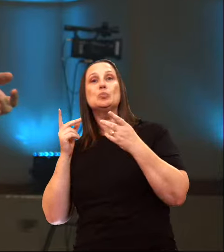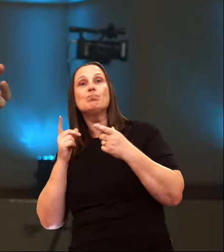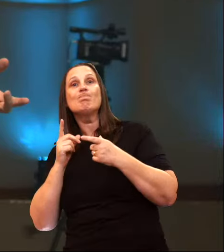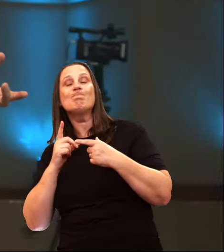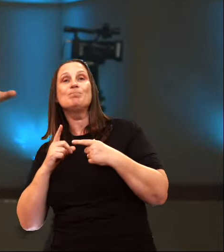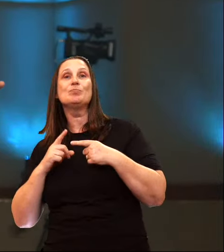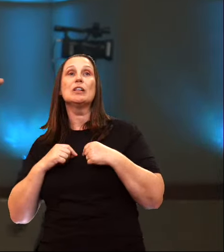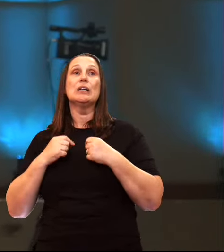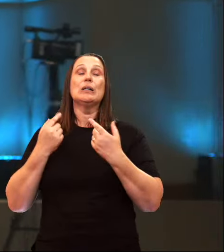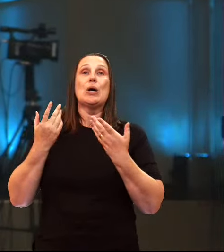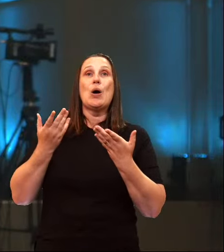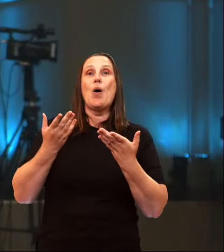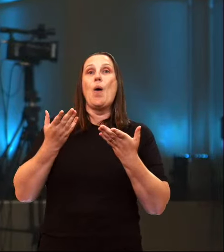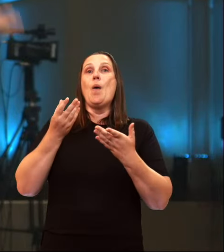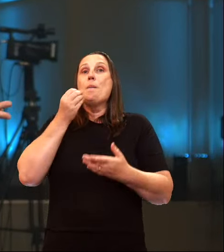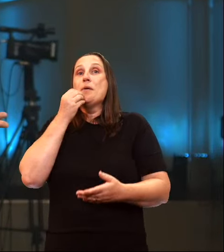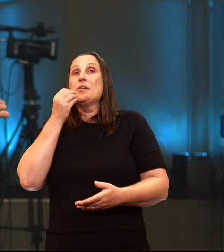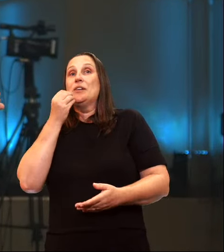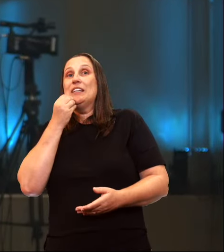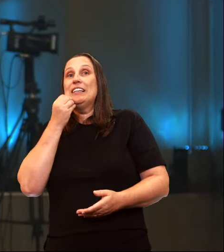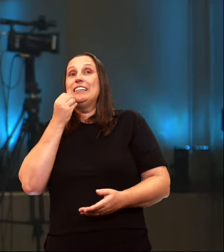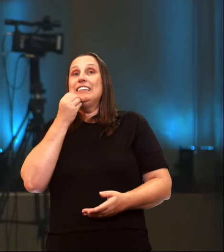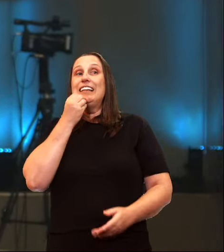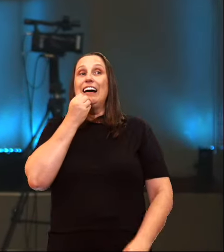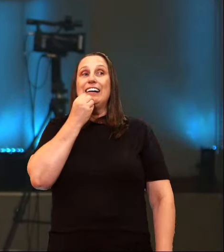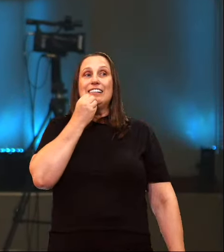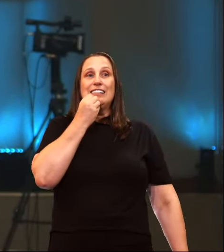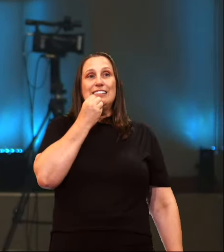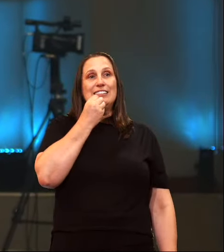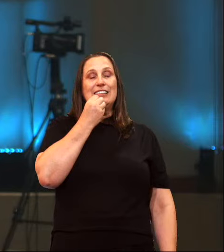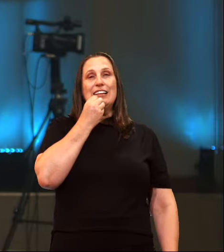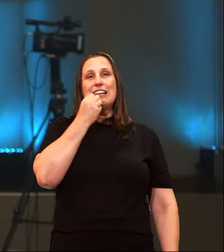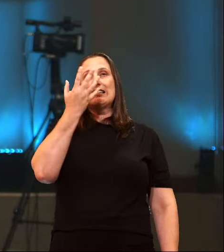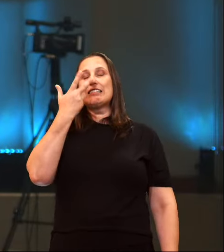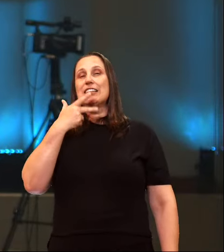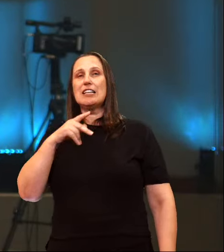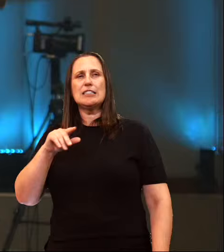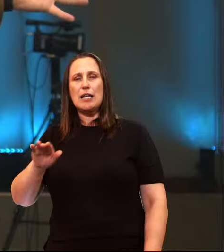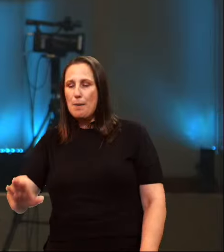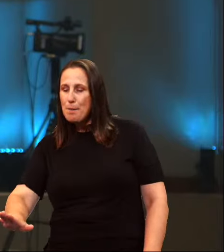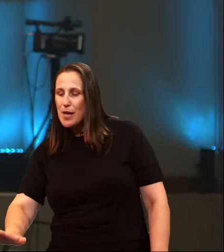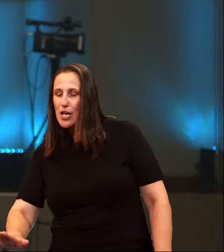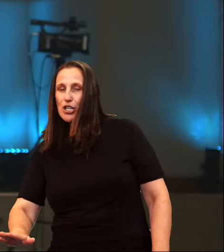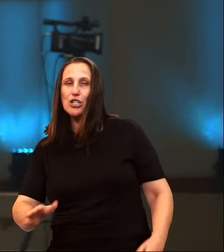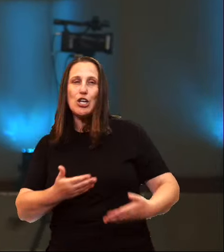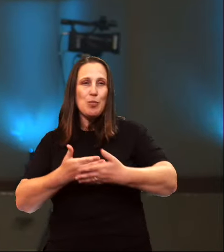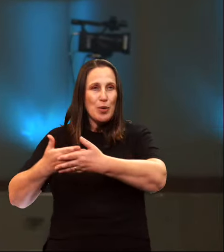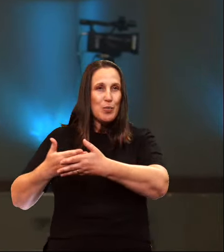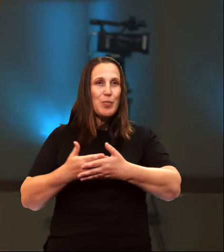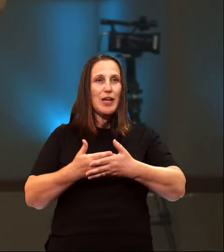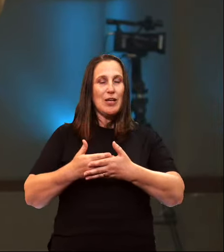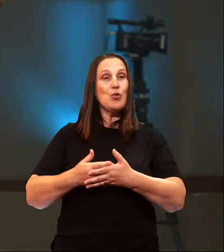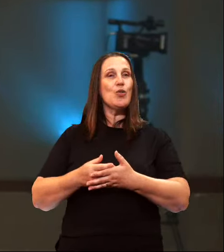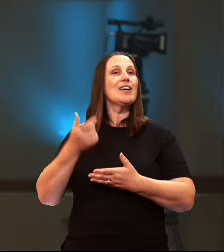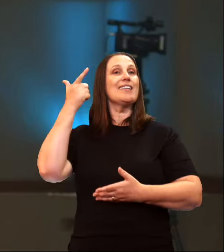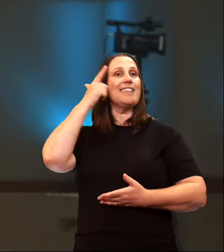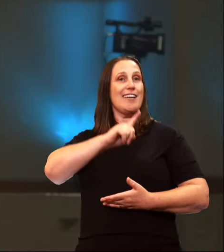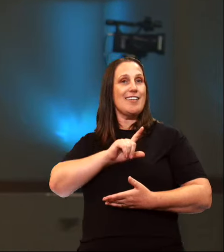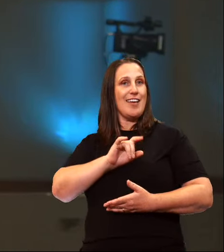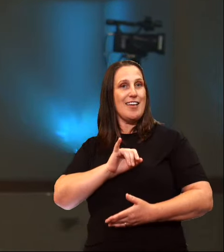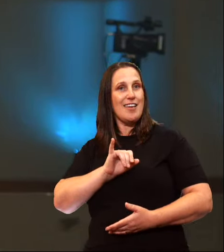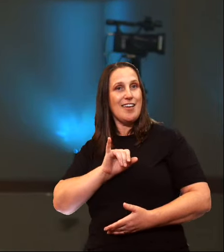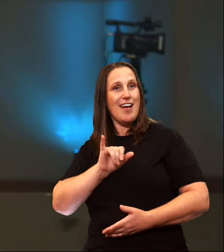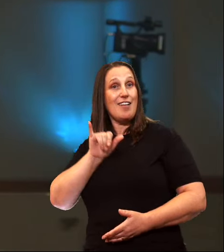oportunidade, né? Tinha convidado eu e a Sil, as crianças eram pequenas. Tinha ganhado a passagem, falei: eu vou tirar uns dias